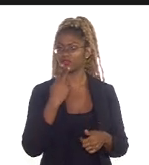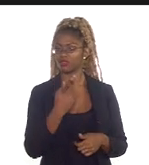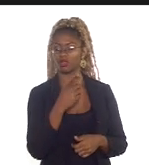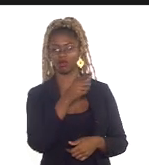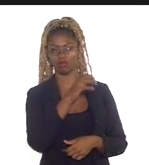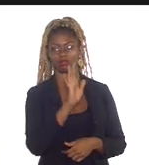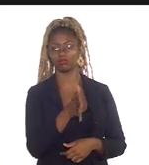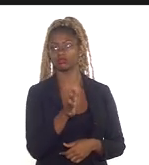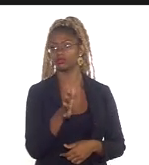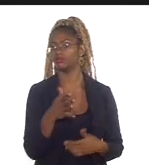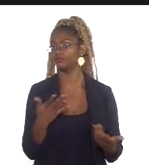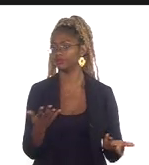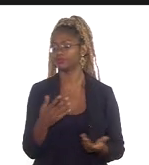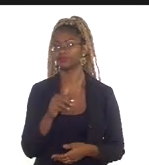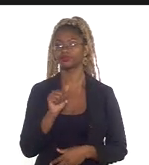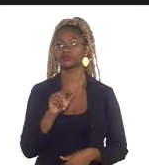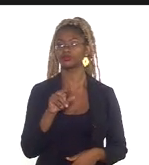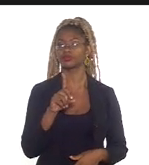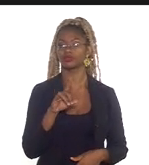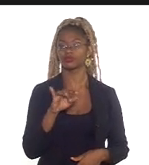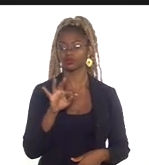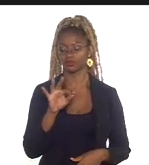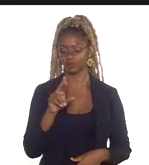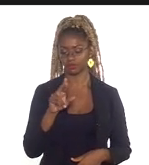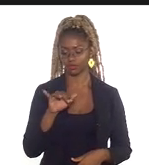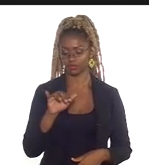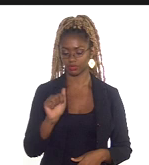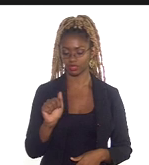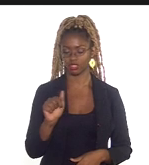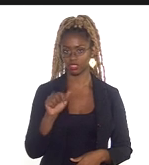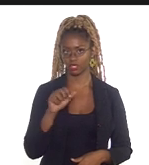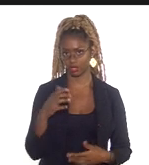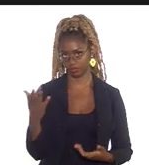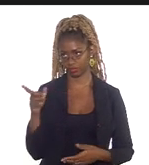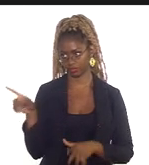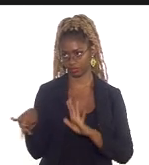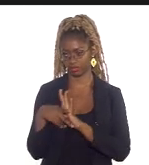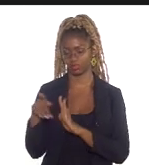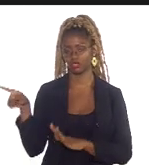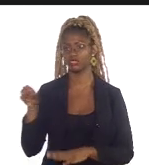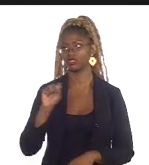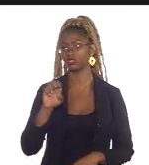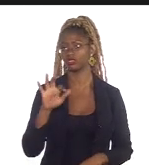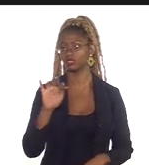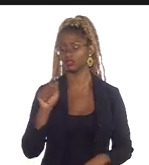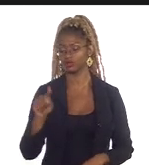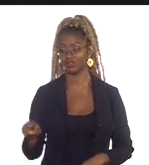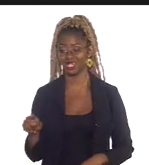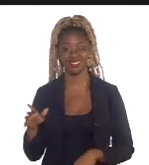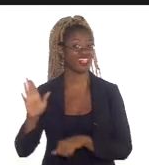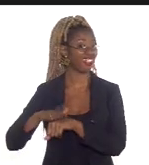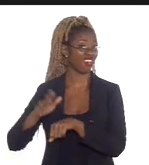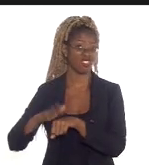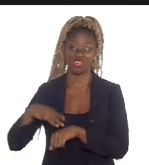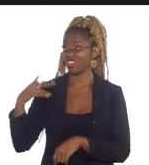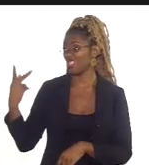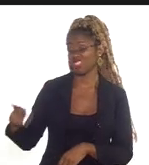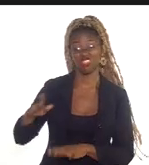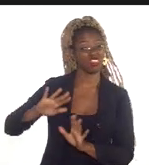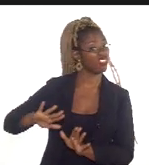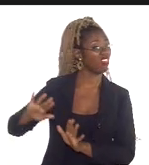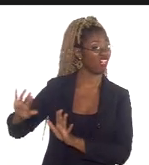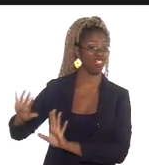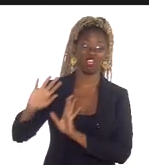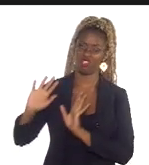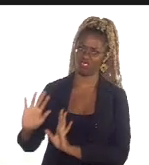autonomia, a auditoria da Cefaz ela é totalmente independente, 100% independente. Nós já lá